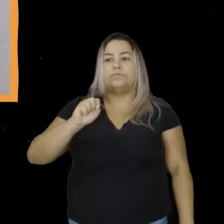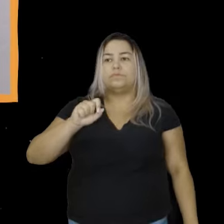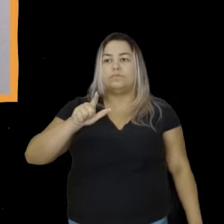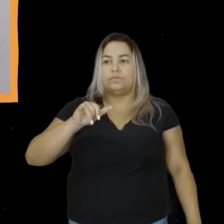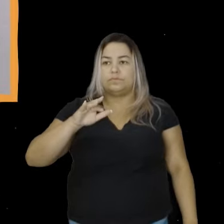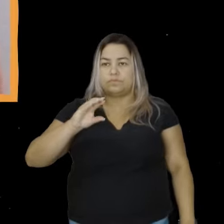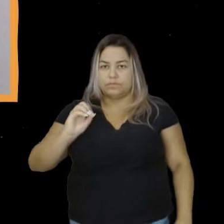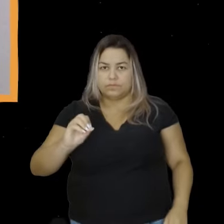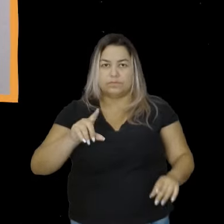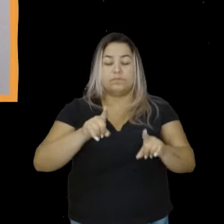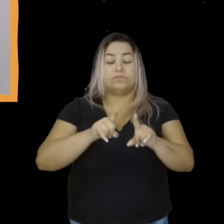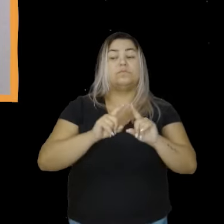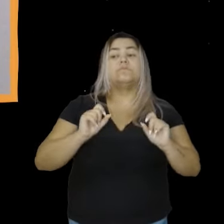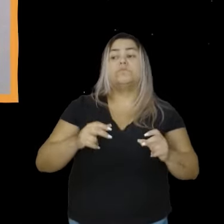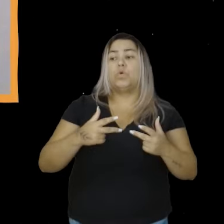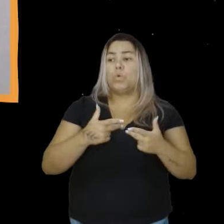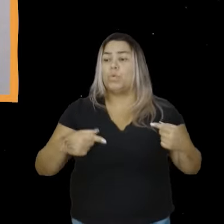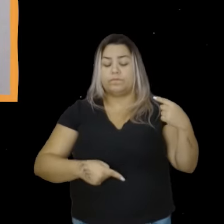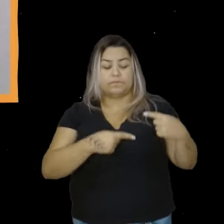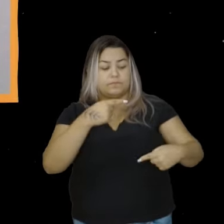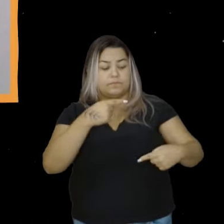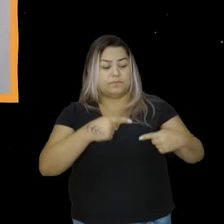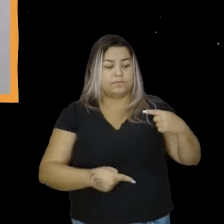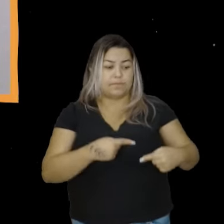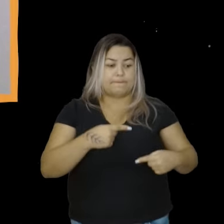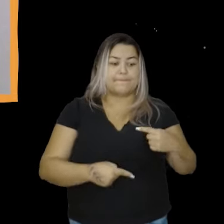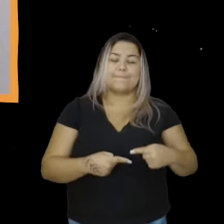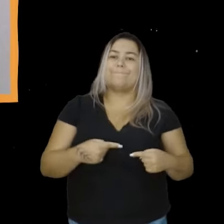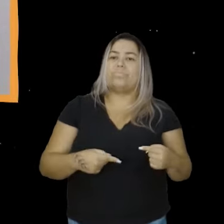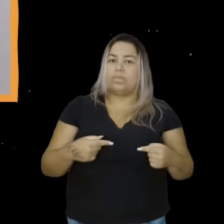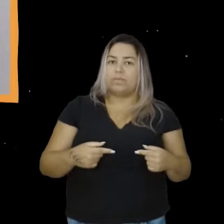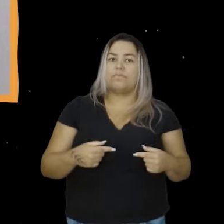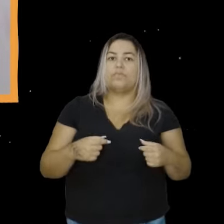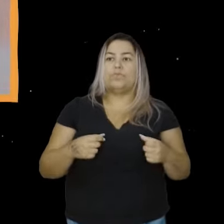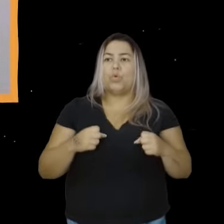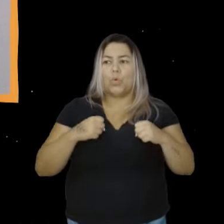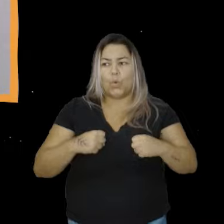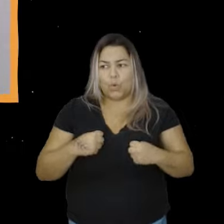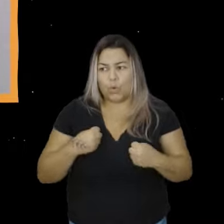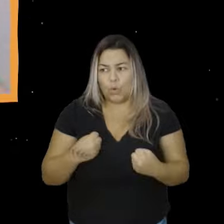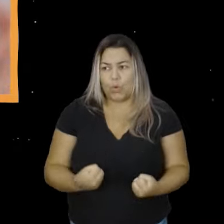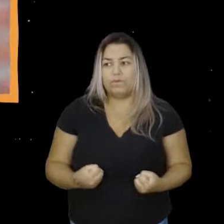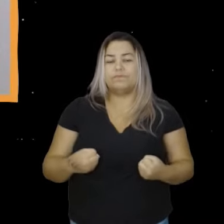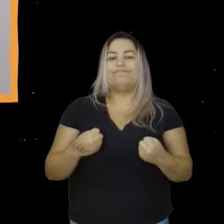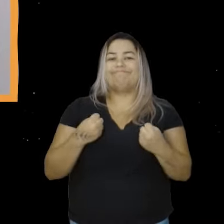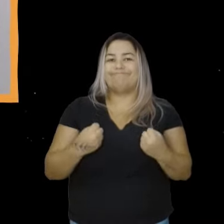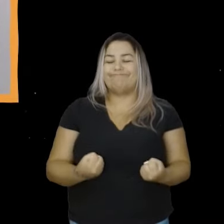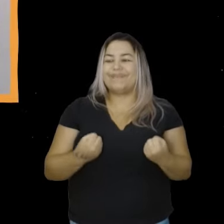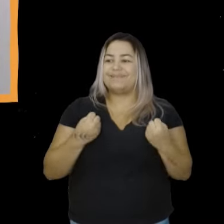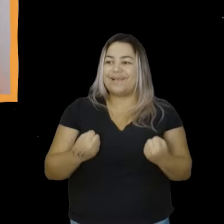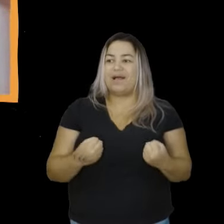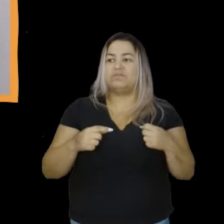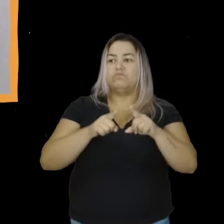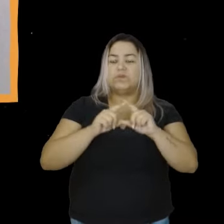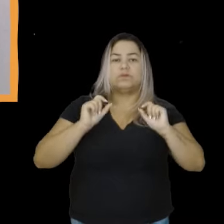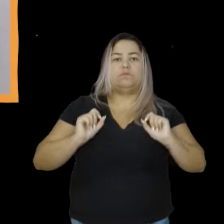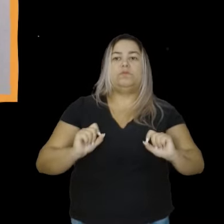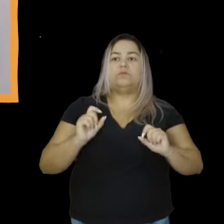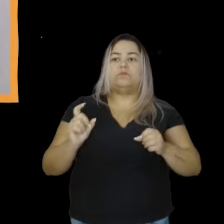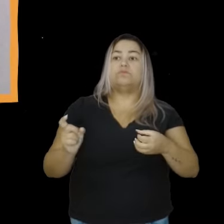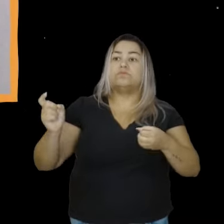gente tem essa coisa também de que política passou a ser uma coisa muito pesada e que é importante esse movimento de voltar